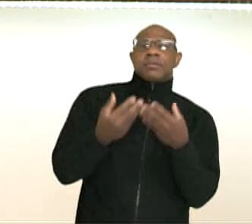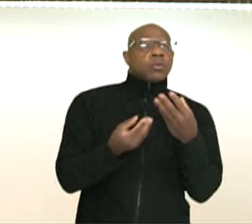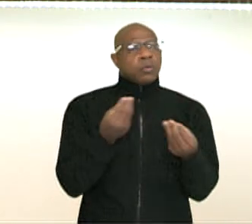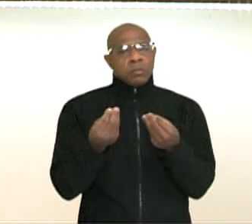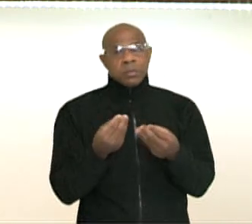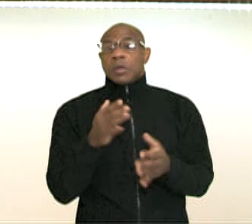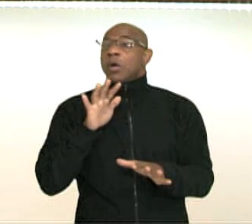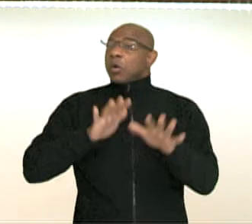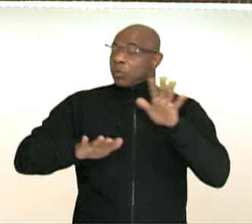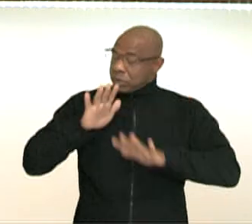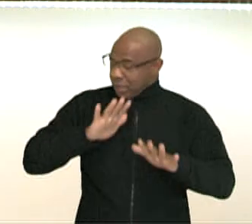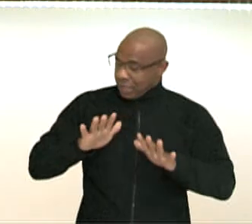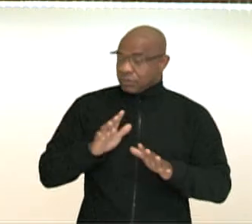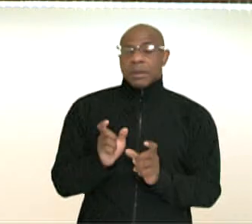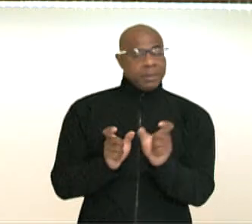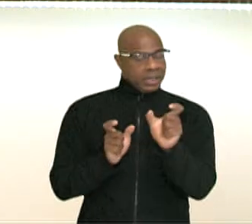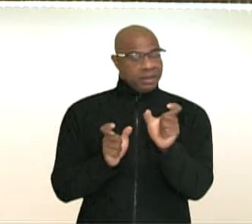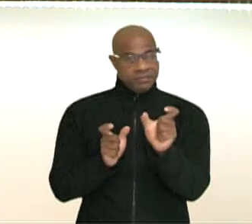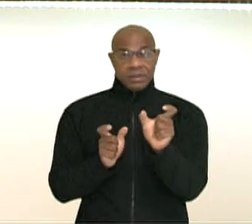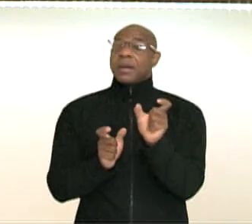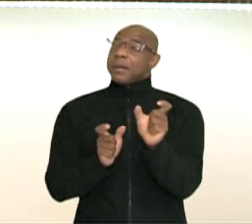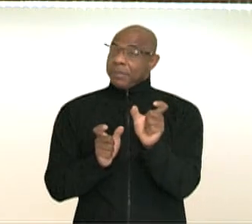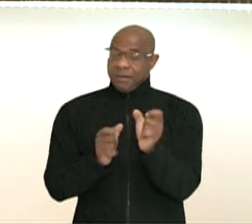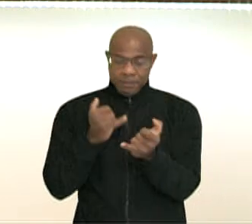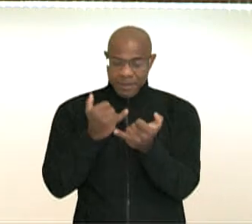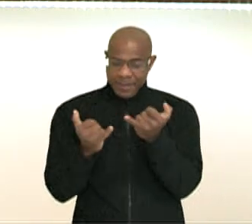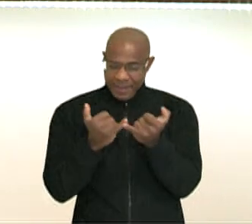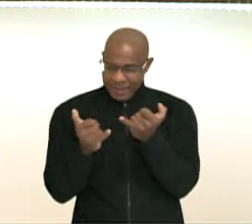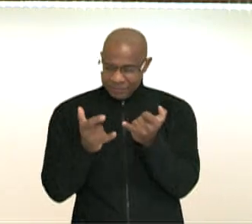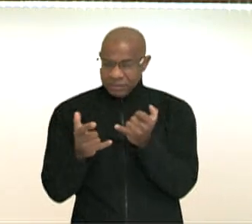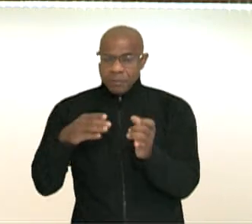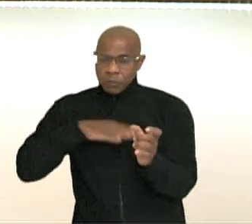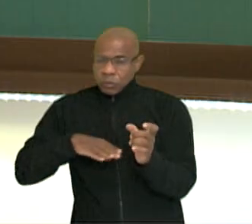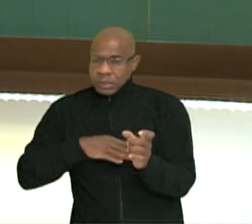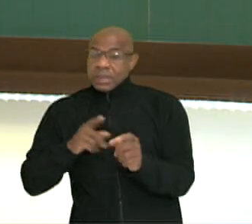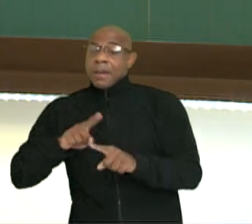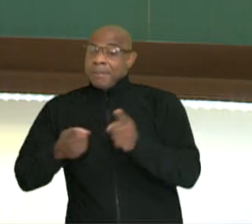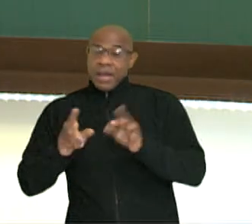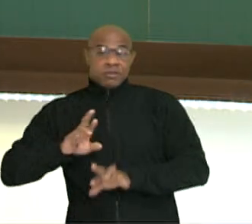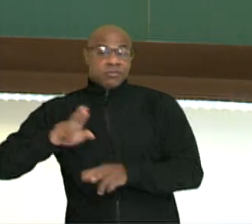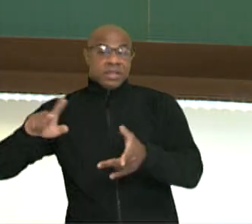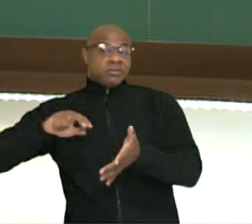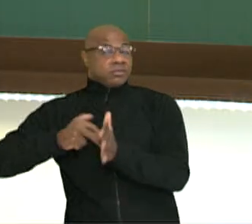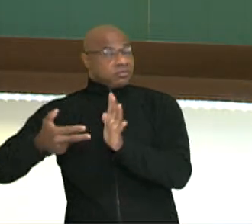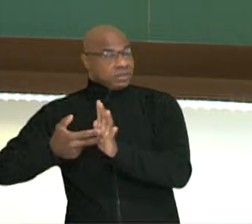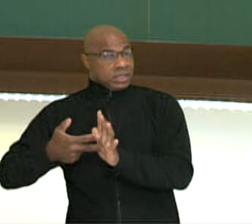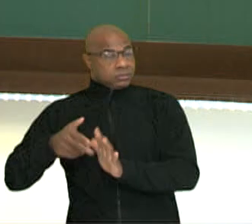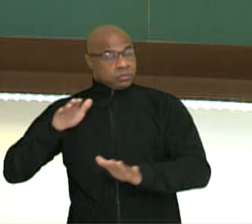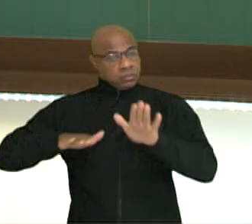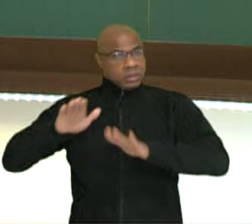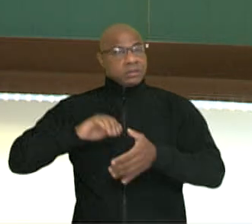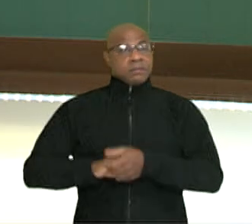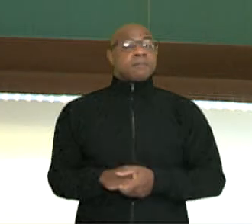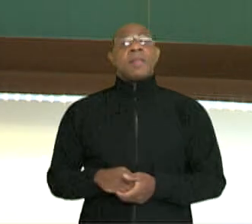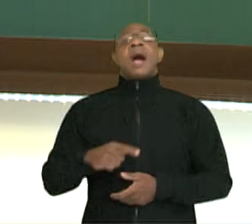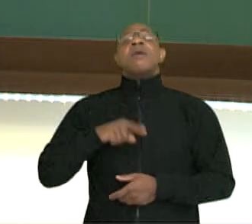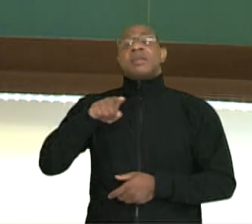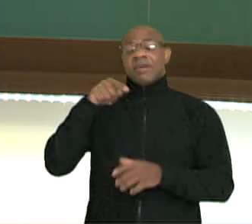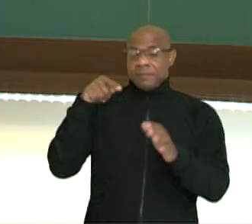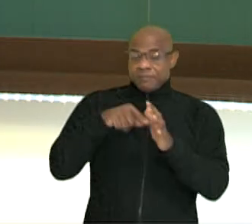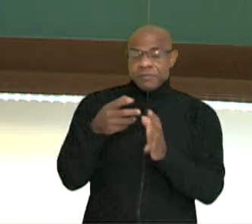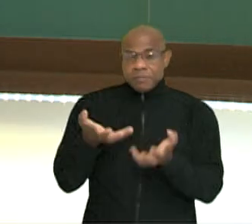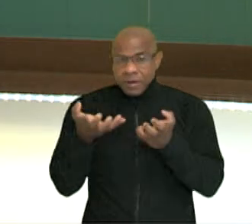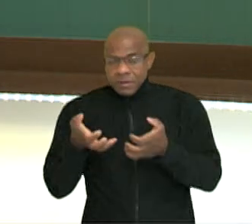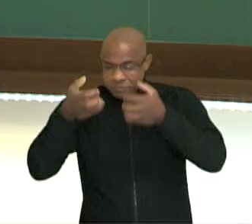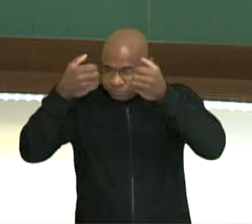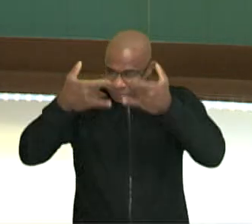falsas cognatas. Olha sempre o contexto para ver se tem sentido, certo? E aí, você vai fazer inferências sobre o assunto do